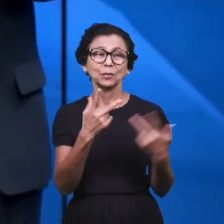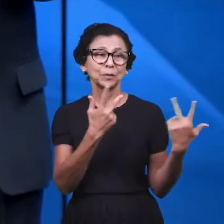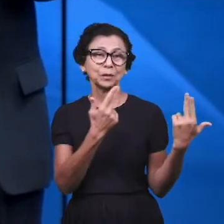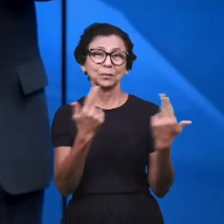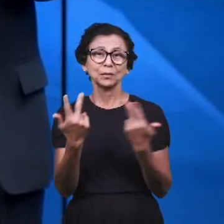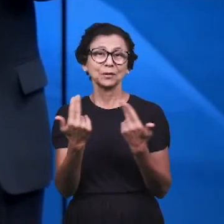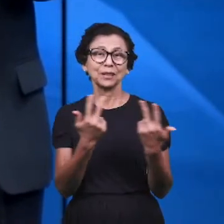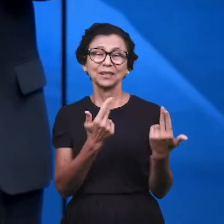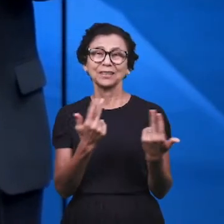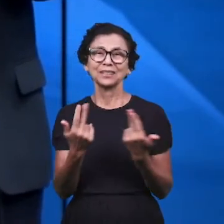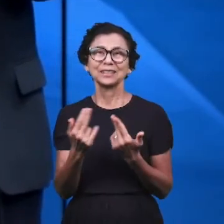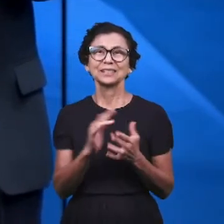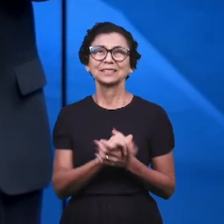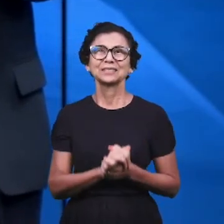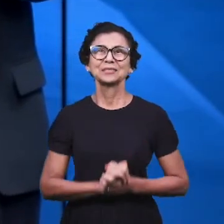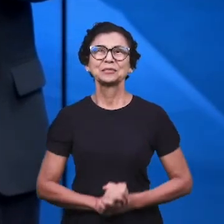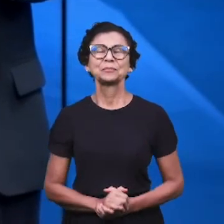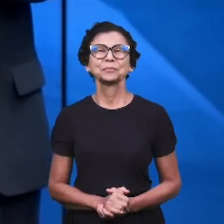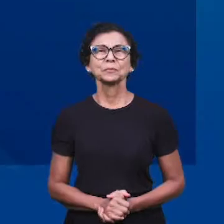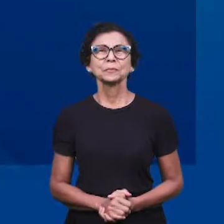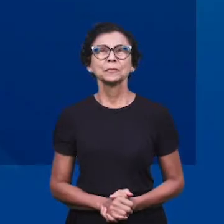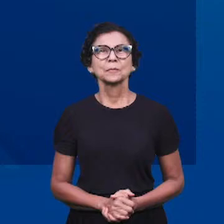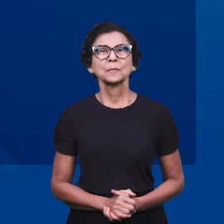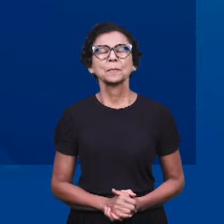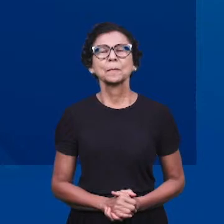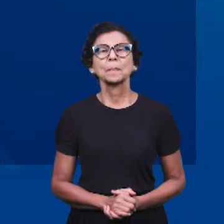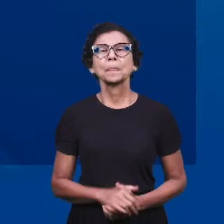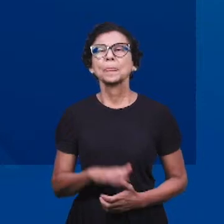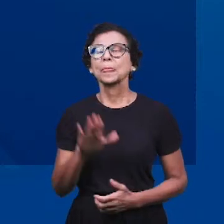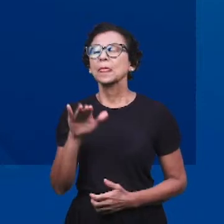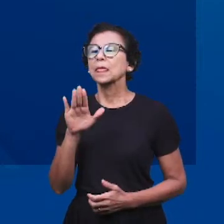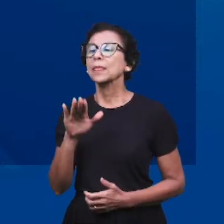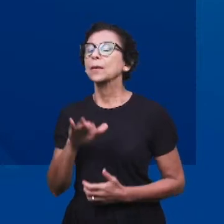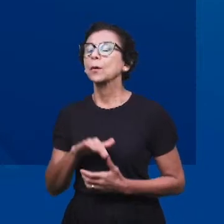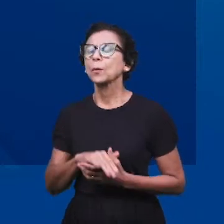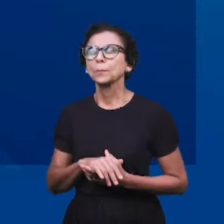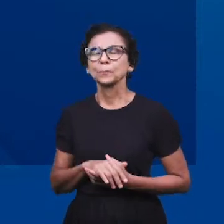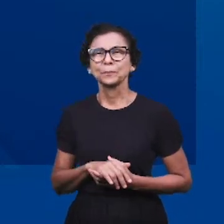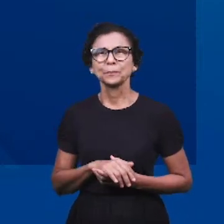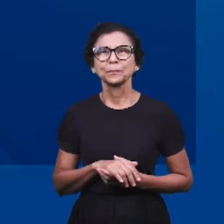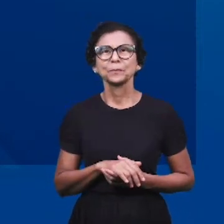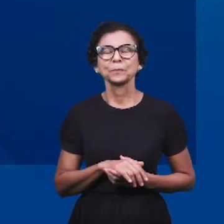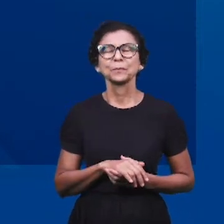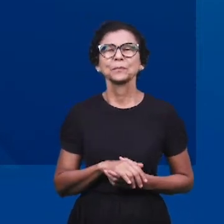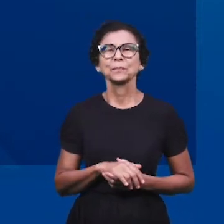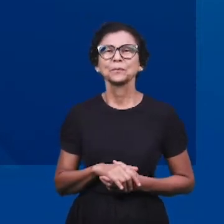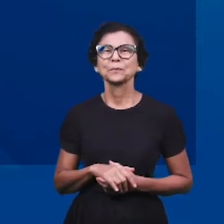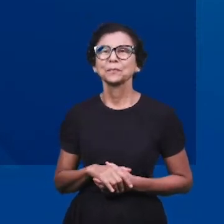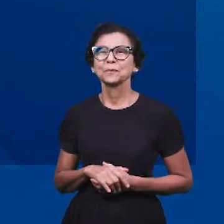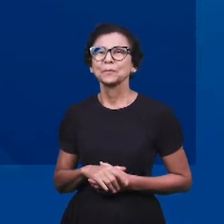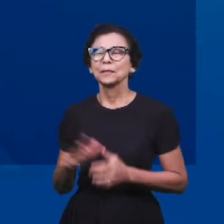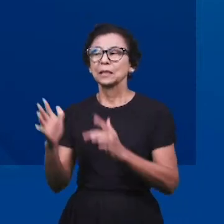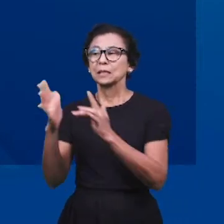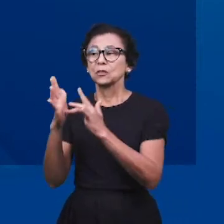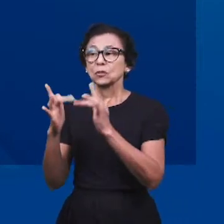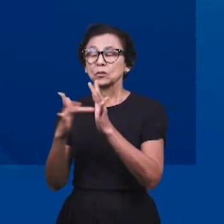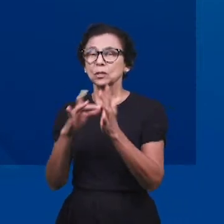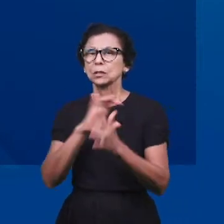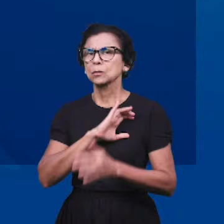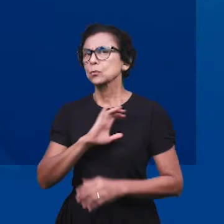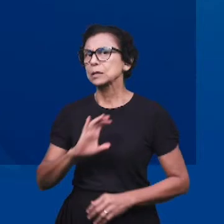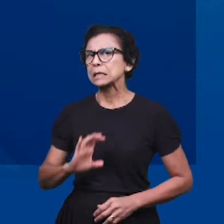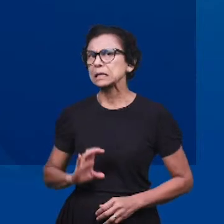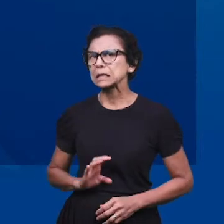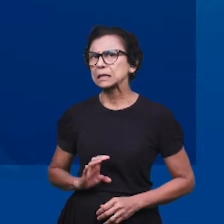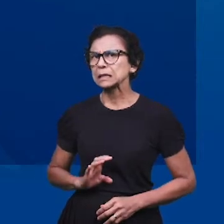nome, dando as duas respostas. Heitor, quem que revela Jesus Cristo para a